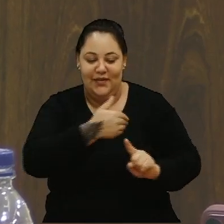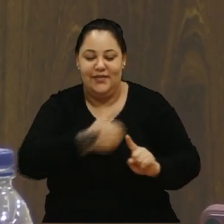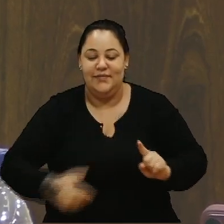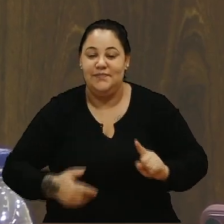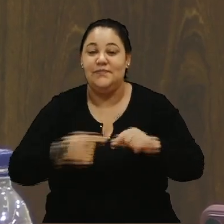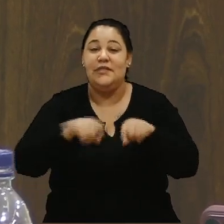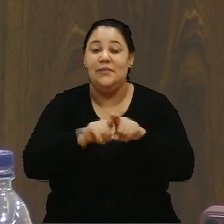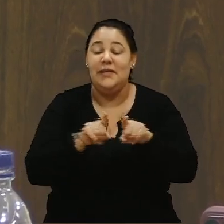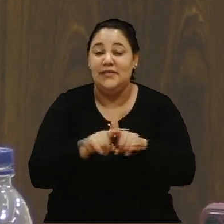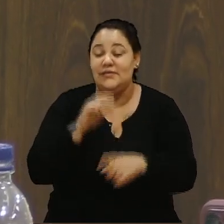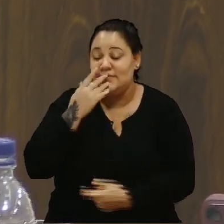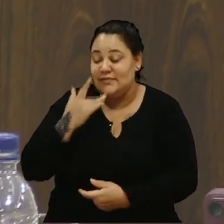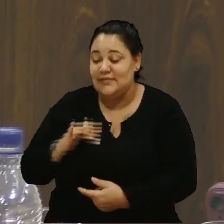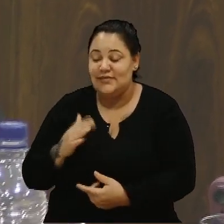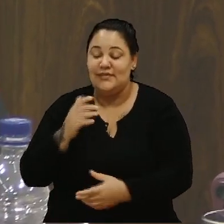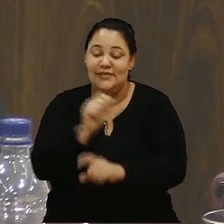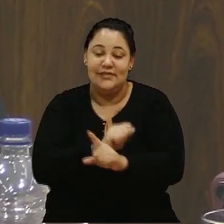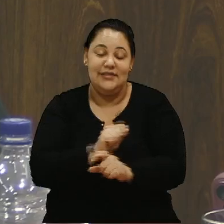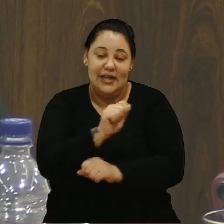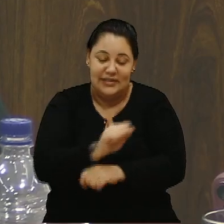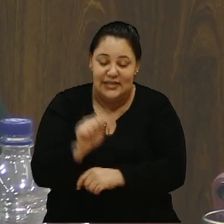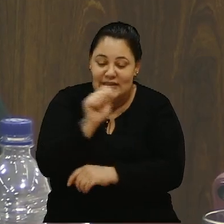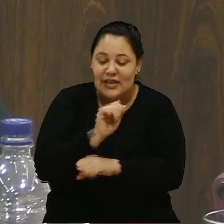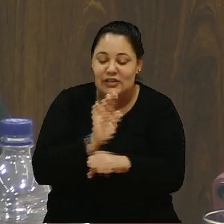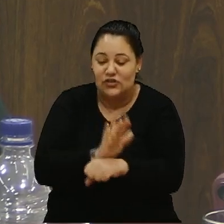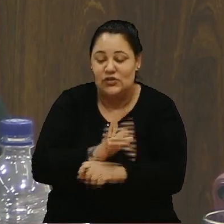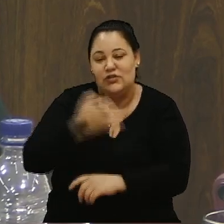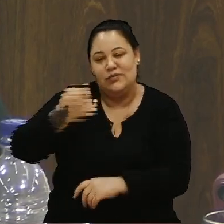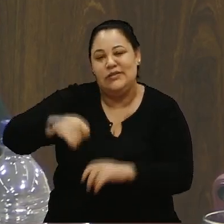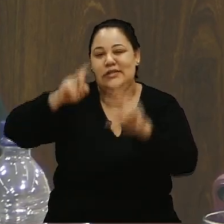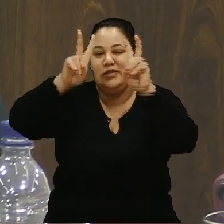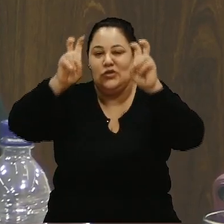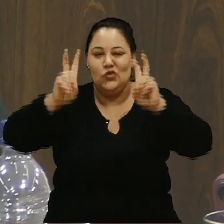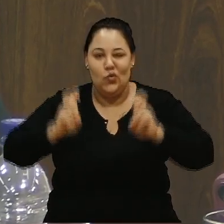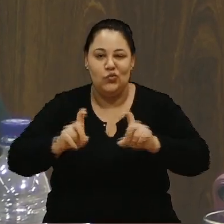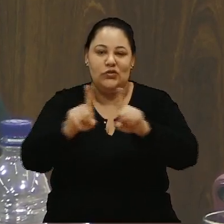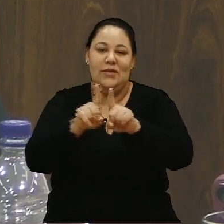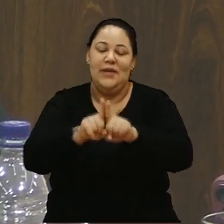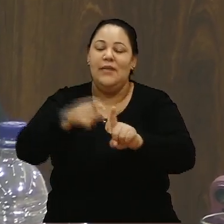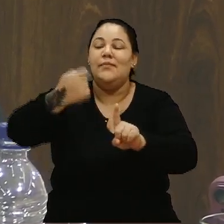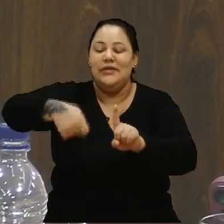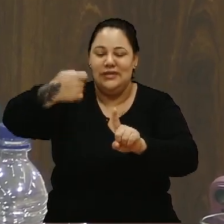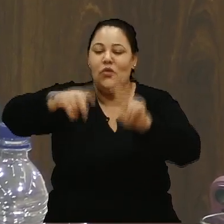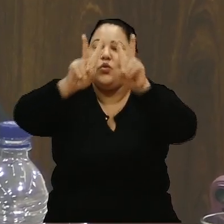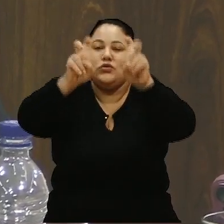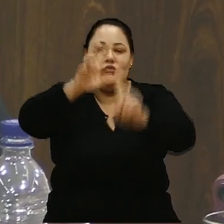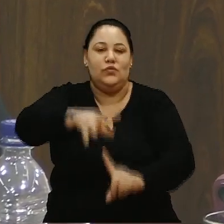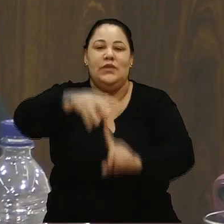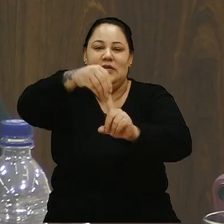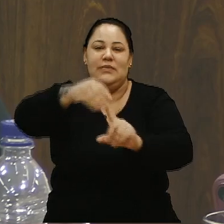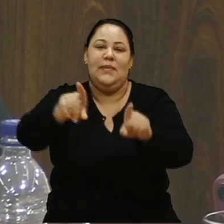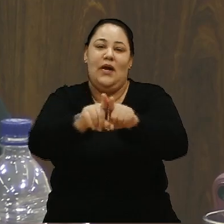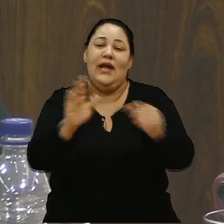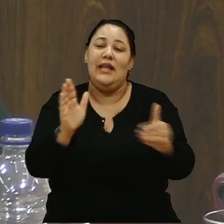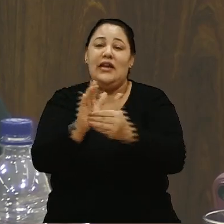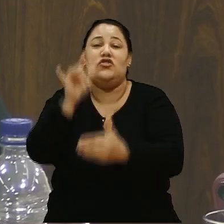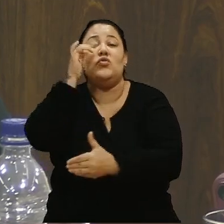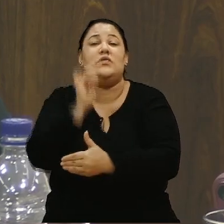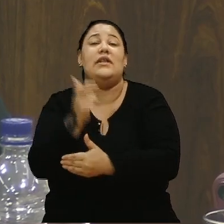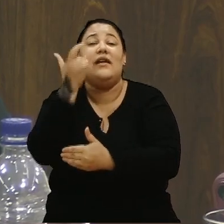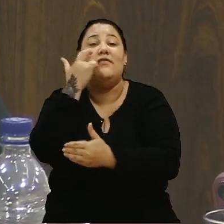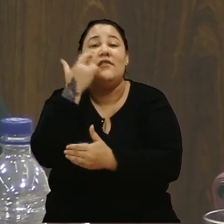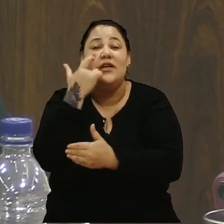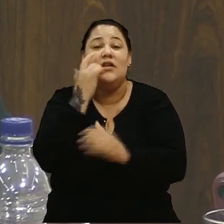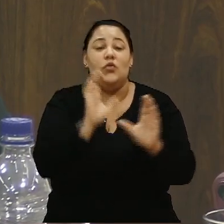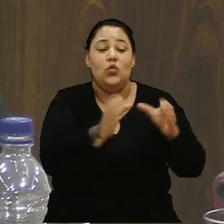da assistência. Então, a gente precisa estar com esse assunto em voga, precisa ser o assunto principal, até que a gente veja por parte do